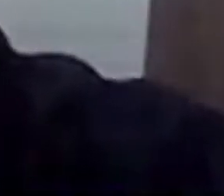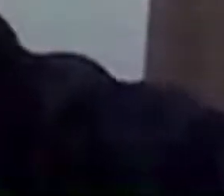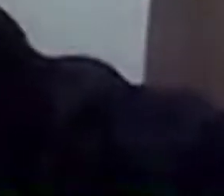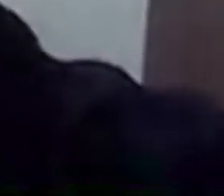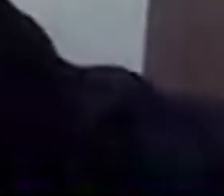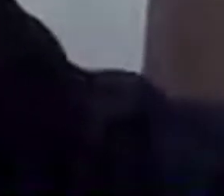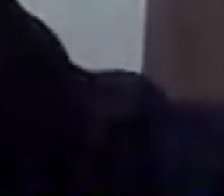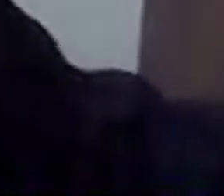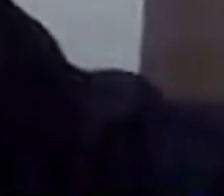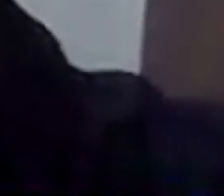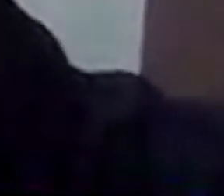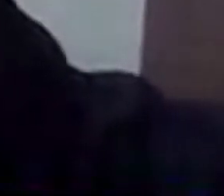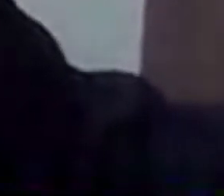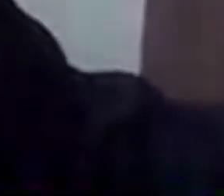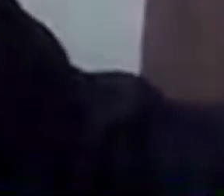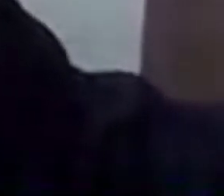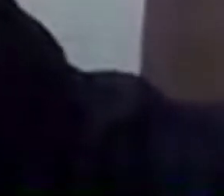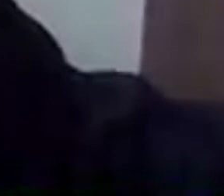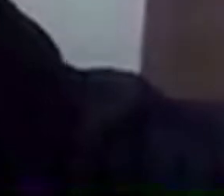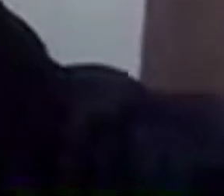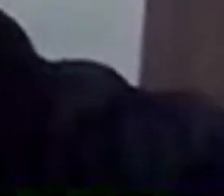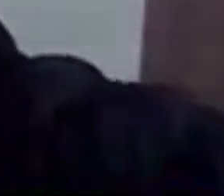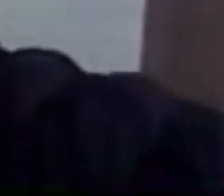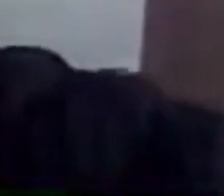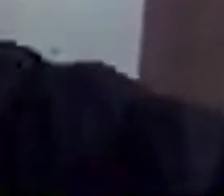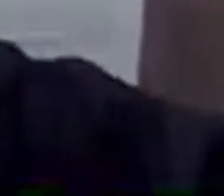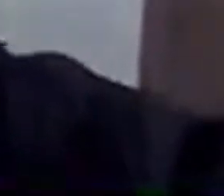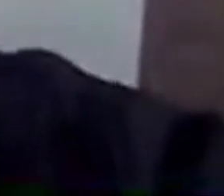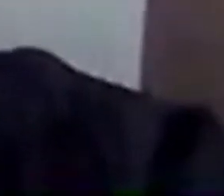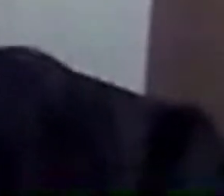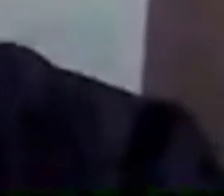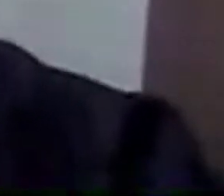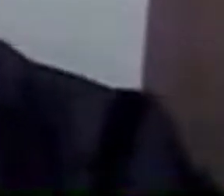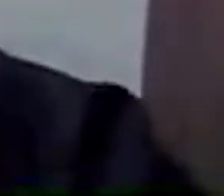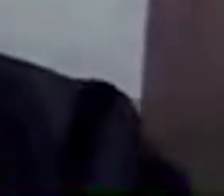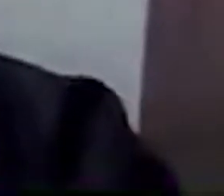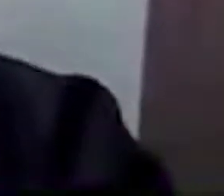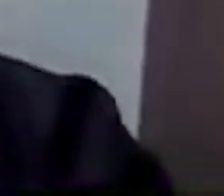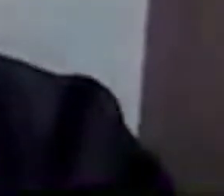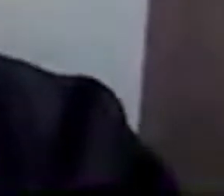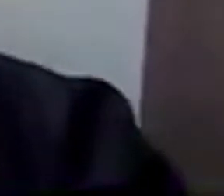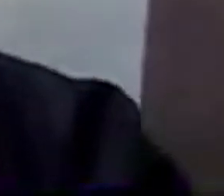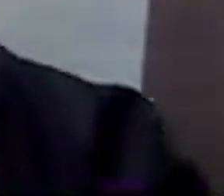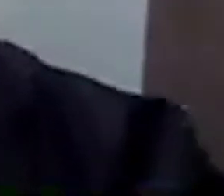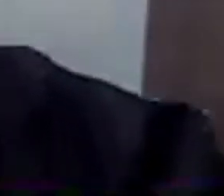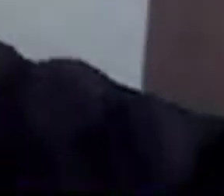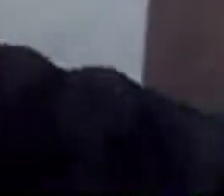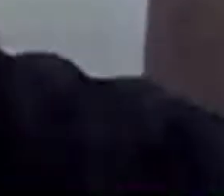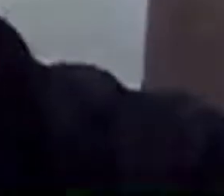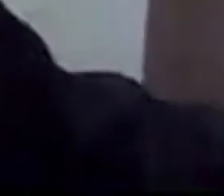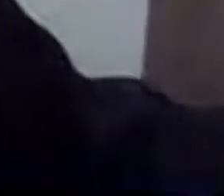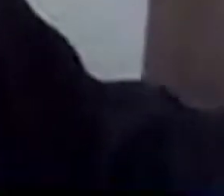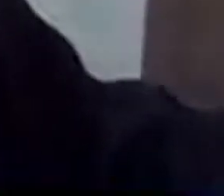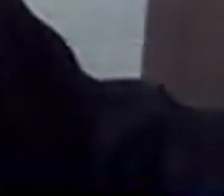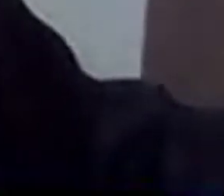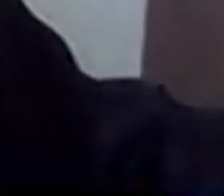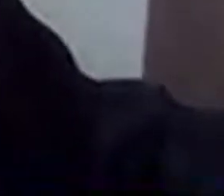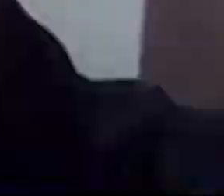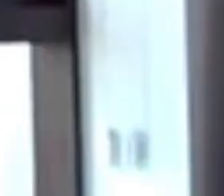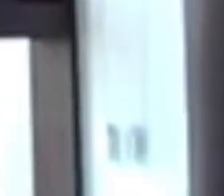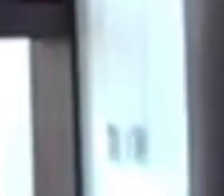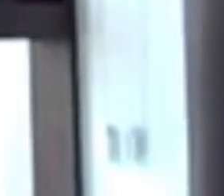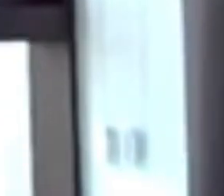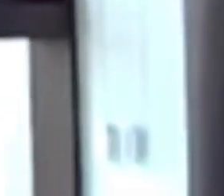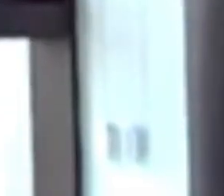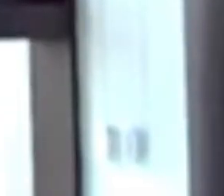não participei dos primeiros debates, estava de férias, não é? Essa portaria... Eu quero analisar melhor, Osvaldo? Você analisa.